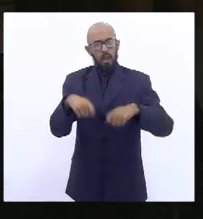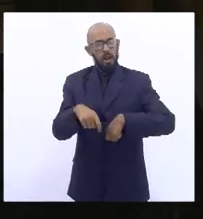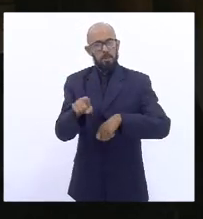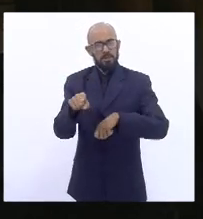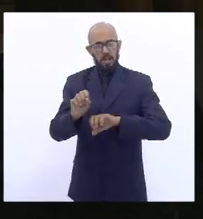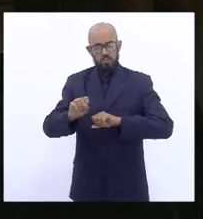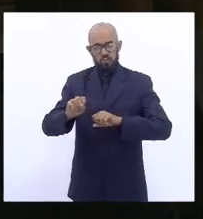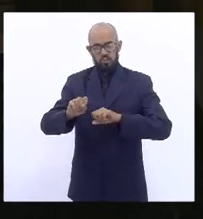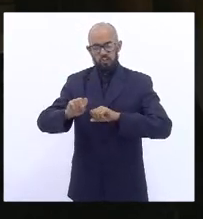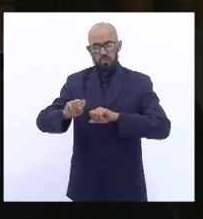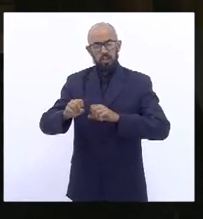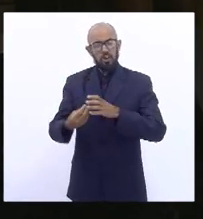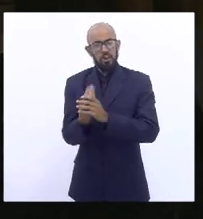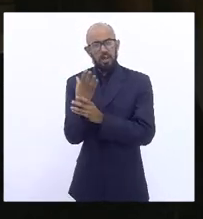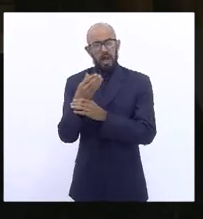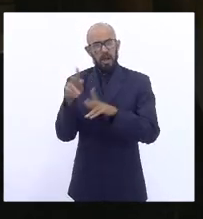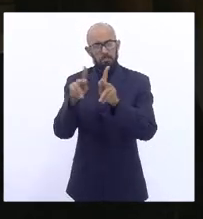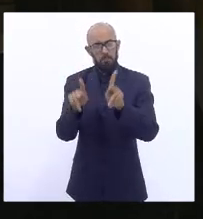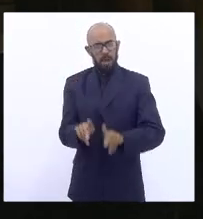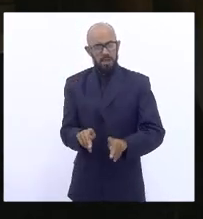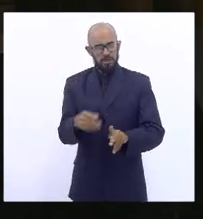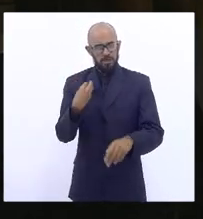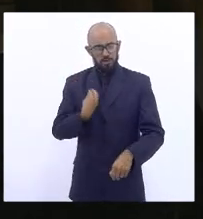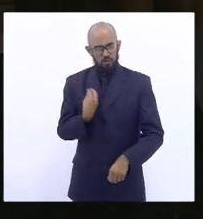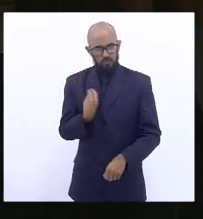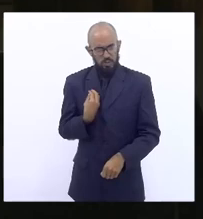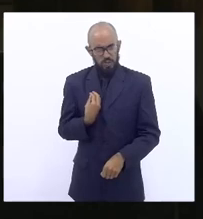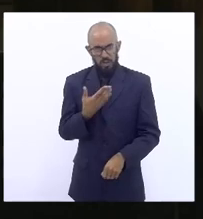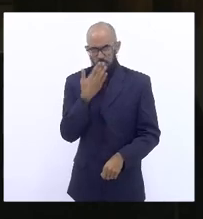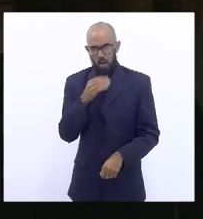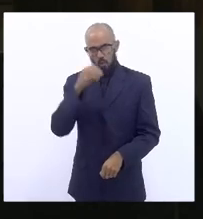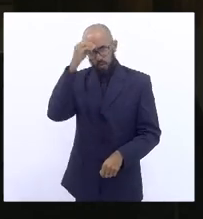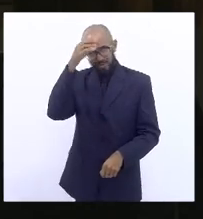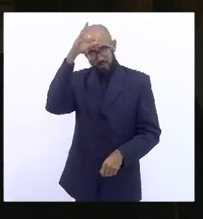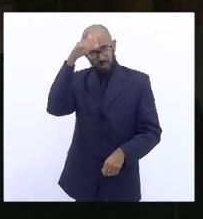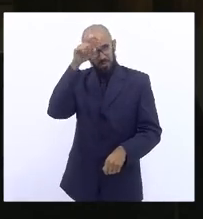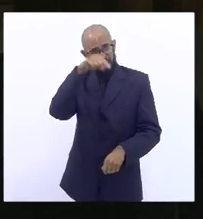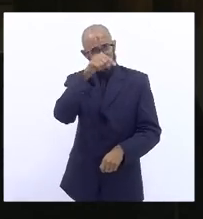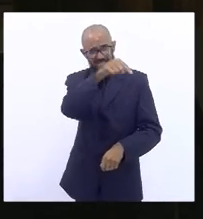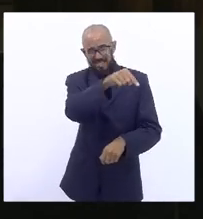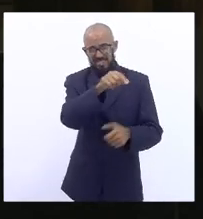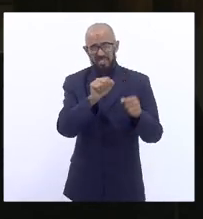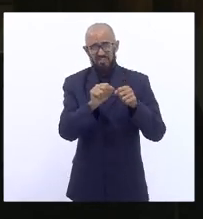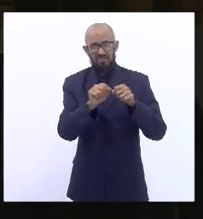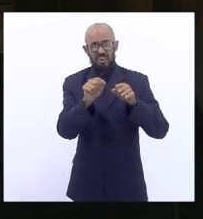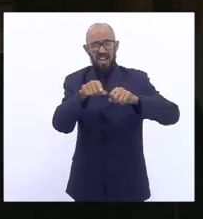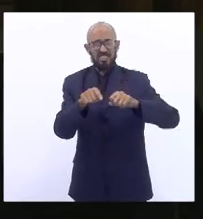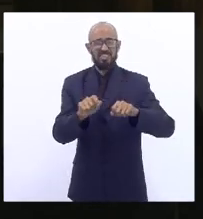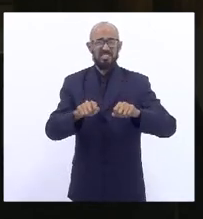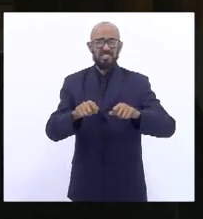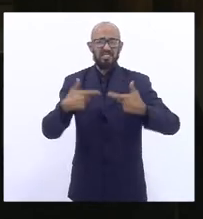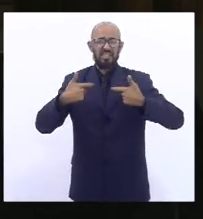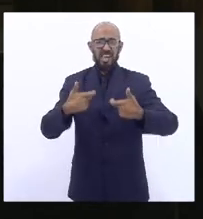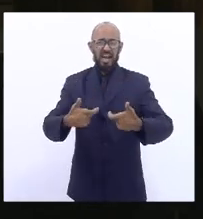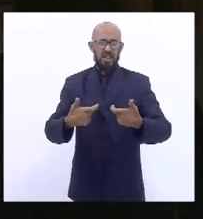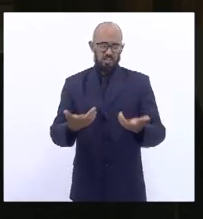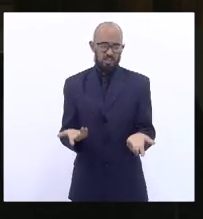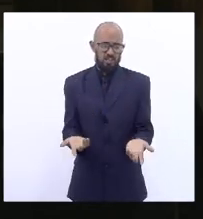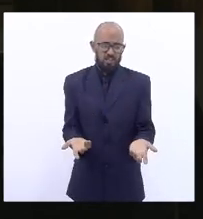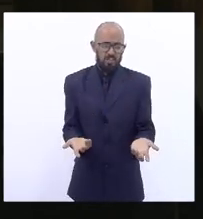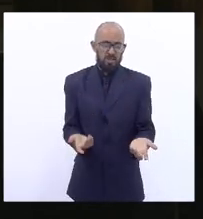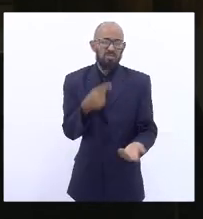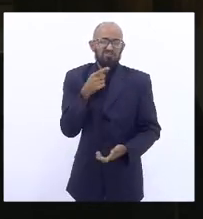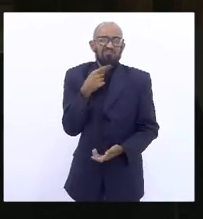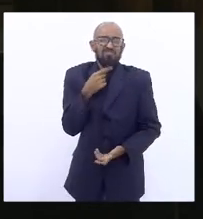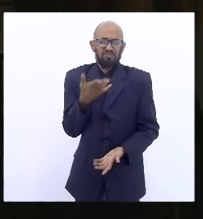incapaz de produzir a paz? Que conhecimento é esse que produz morte, que produz guerra? Então, não basta a gente olhar a educação do seu ponto de